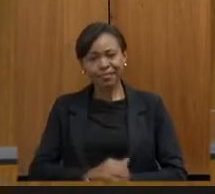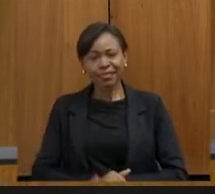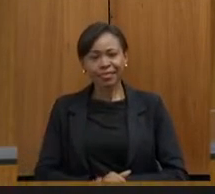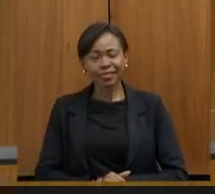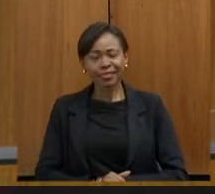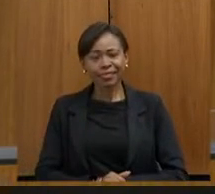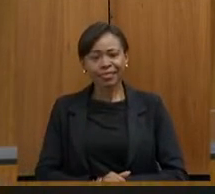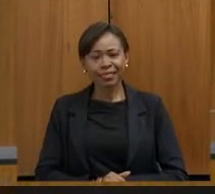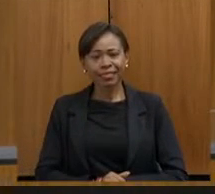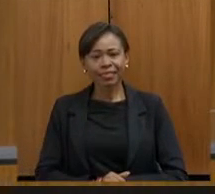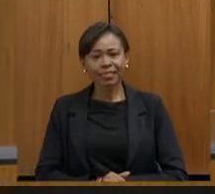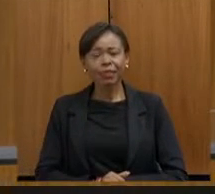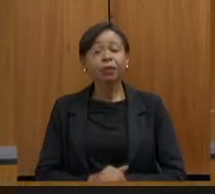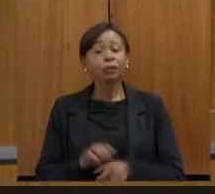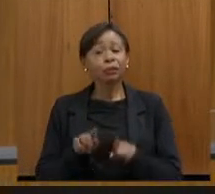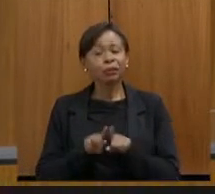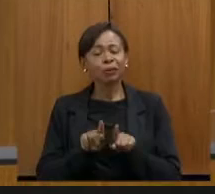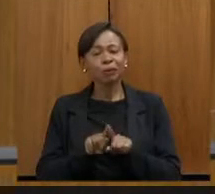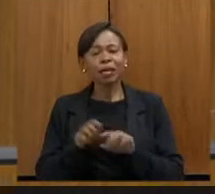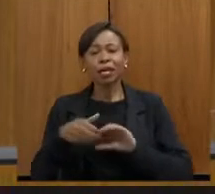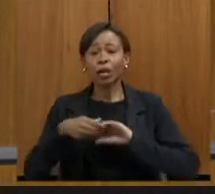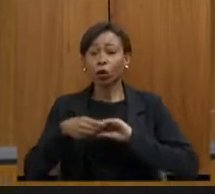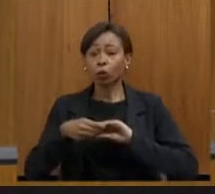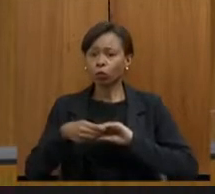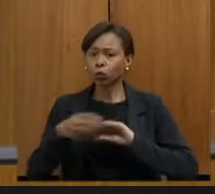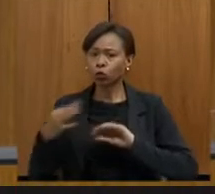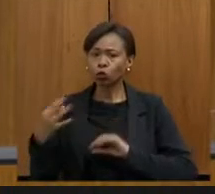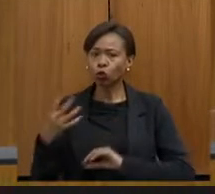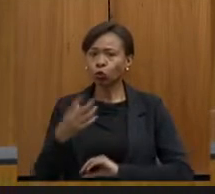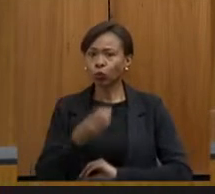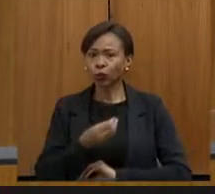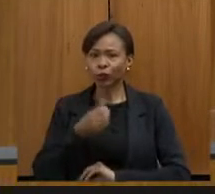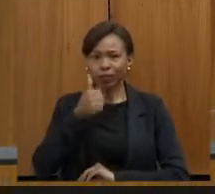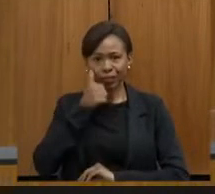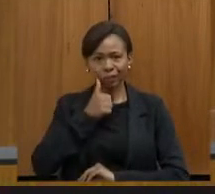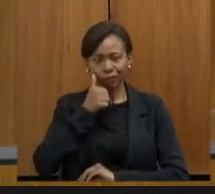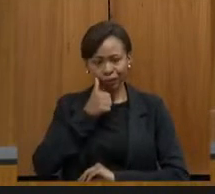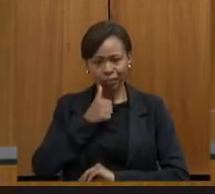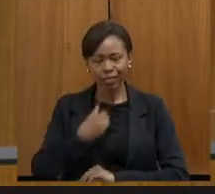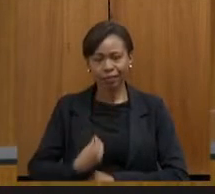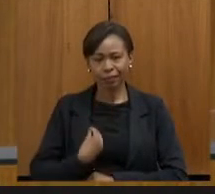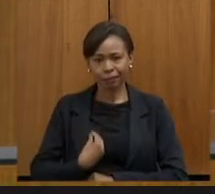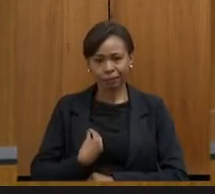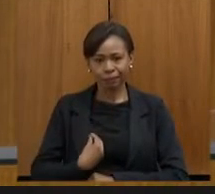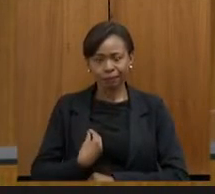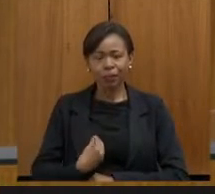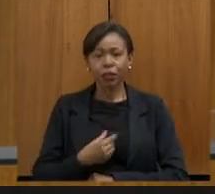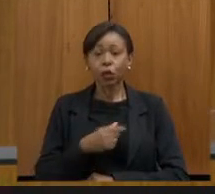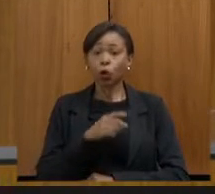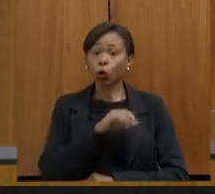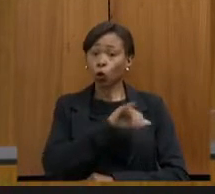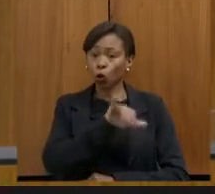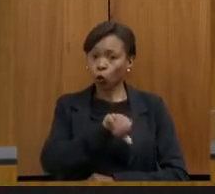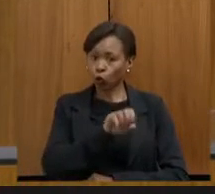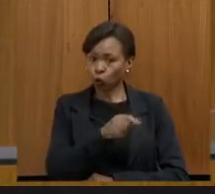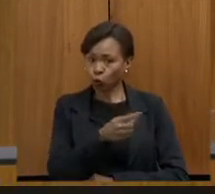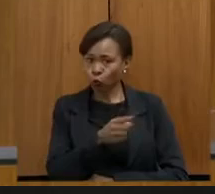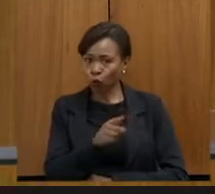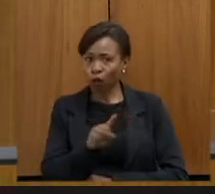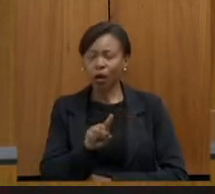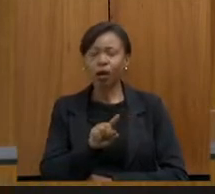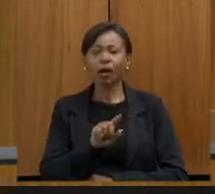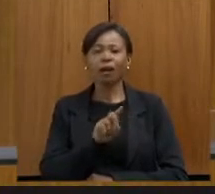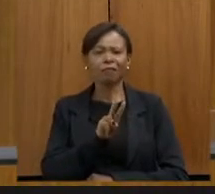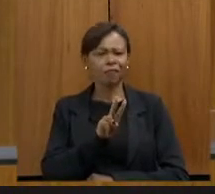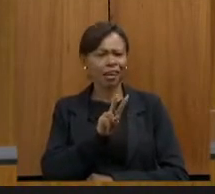cumprimentando a deputada, eu cumprimento a todas as mulheres da mesa, cumprimentando o doutor João do Vale do Aço, meu